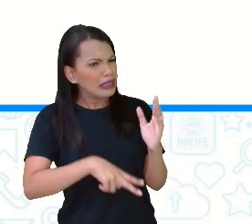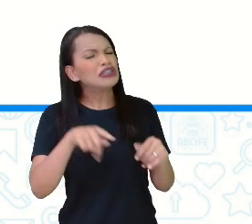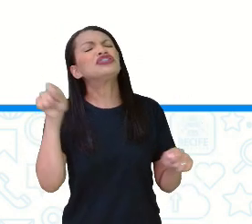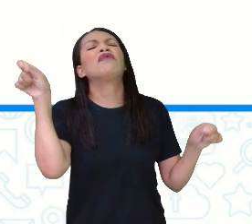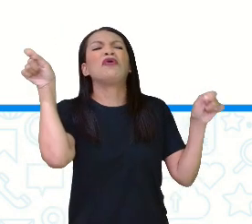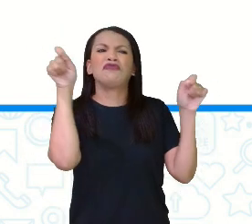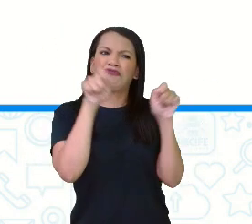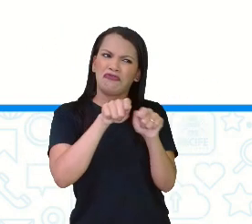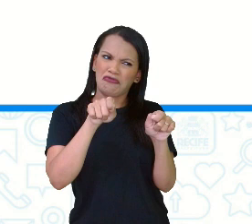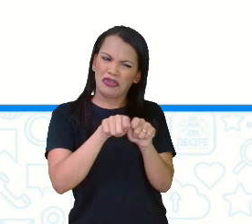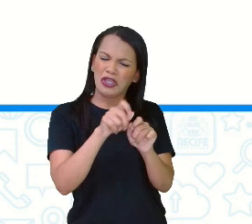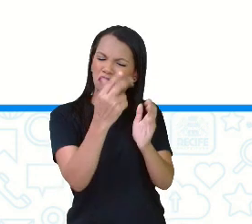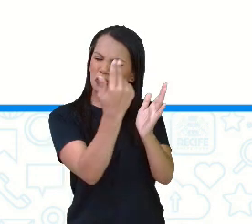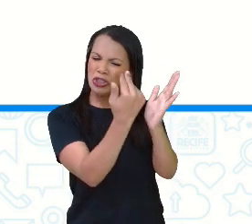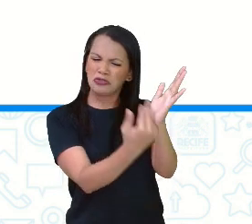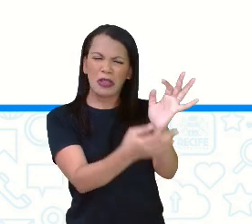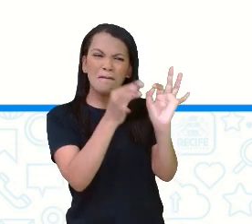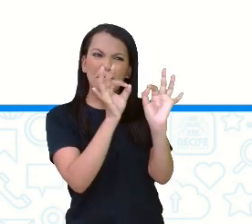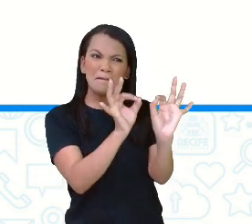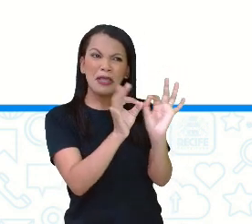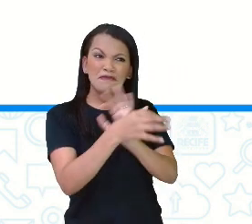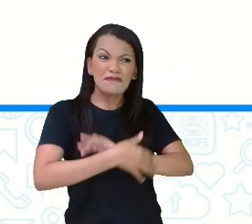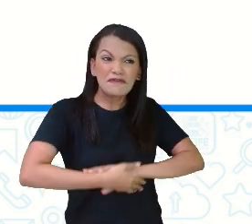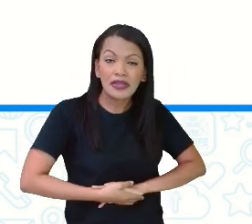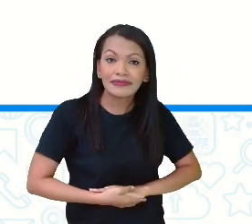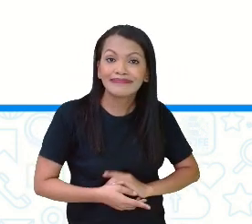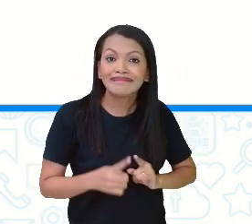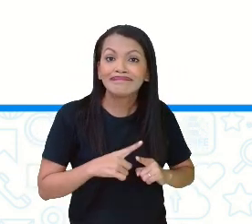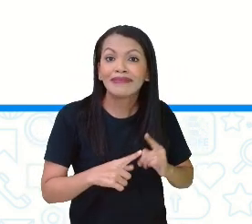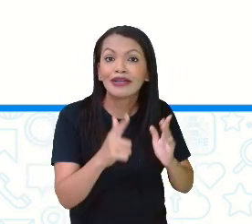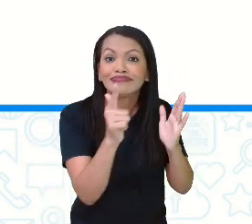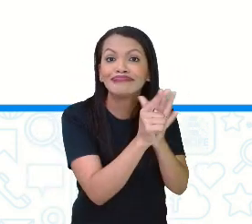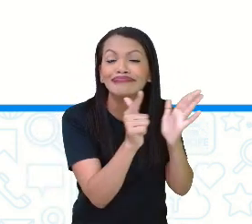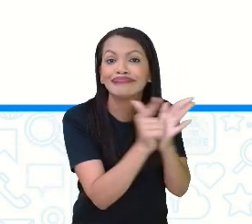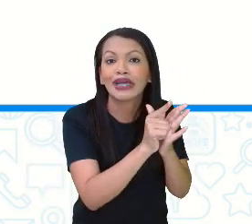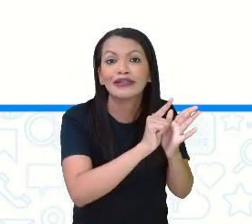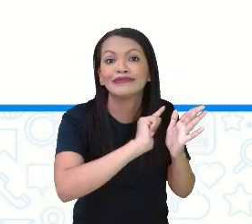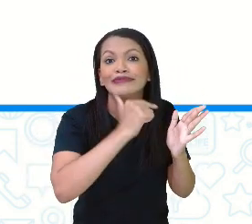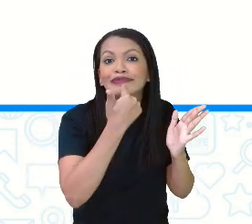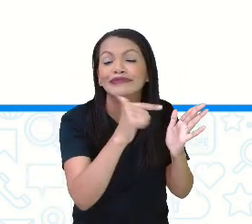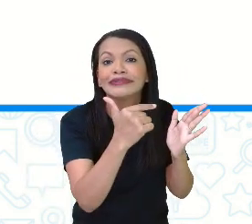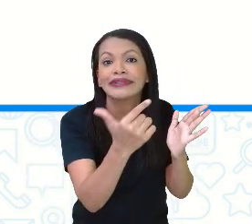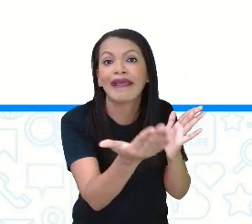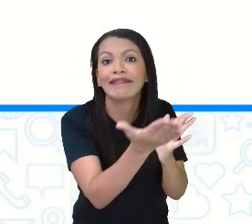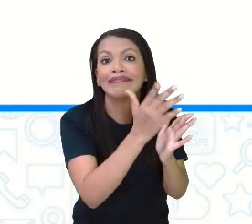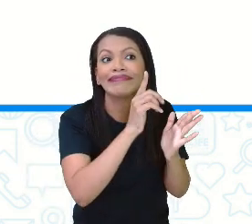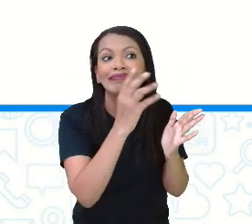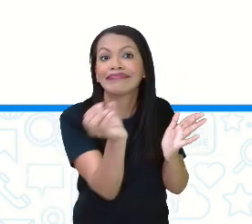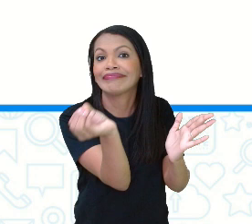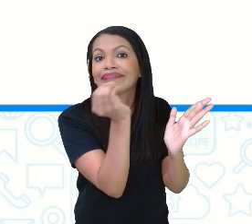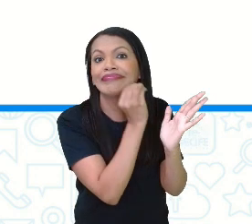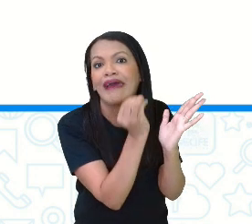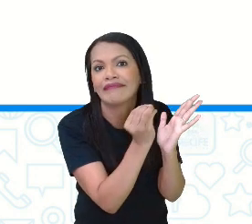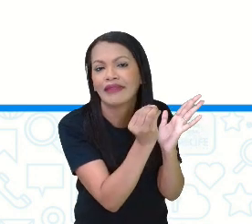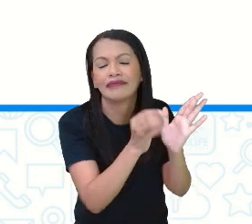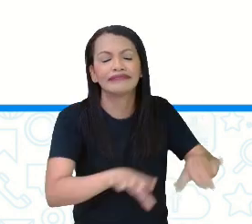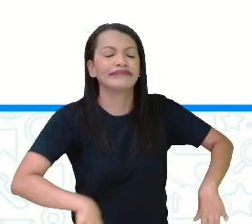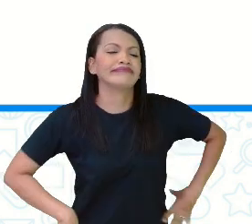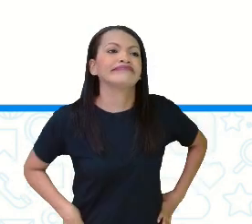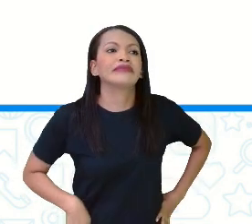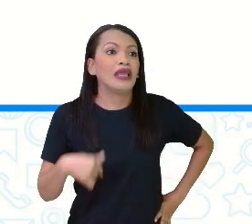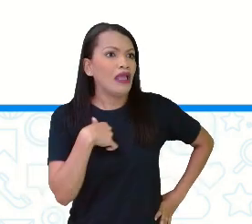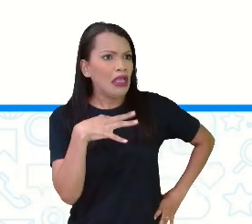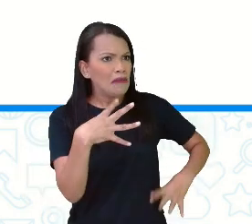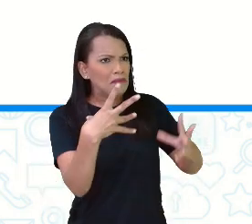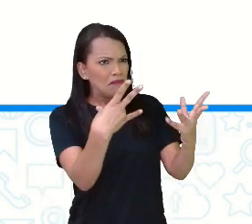efeito encantador! E fitando o tear vazio através dos seus óculos, o que mais me agrada são os desenhos e